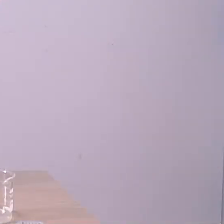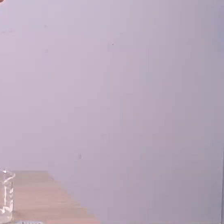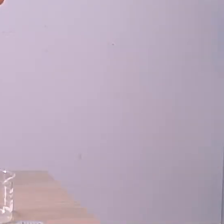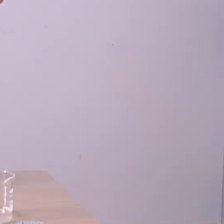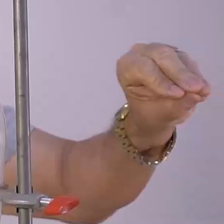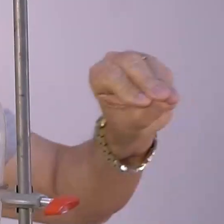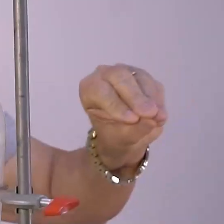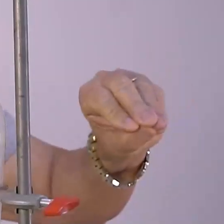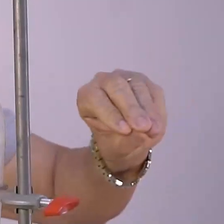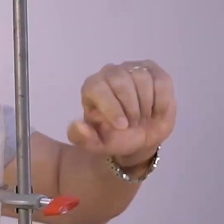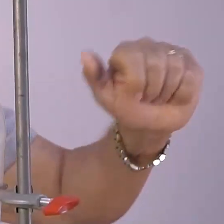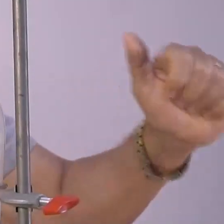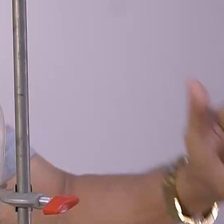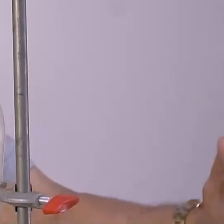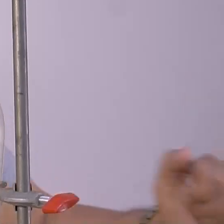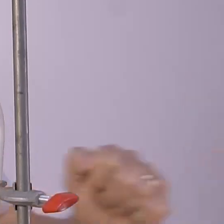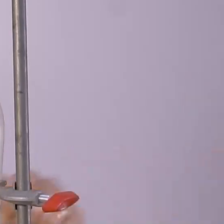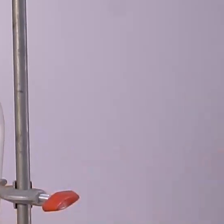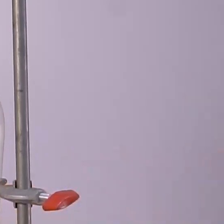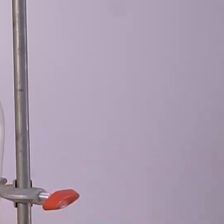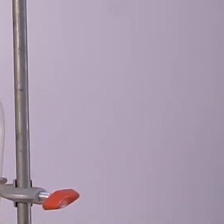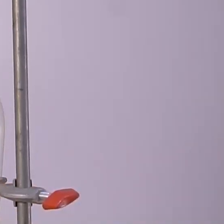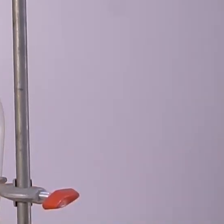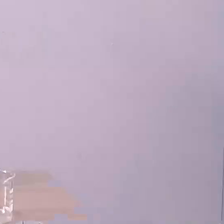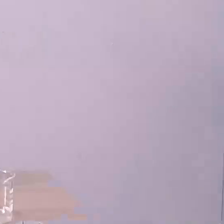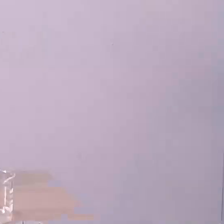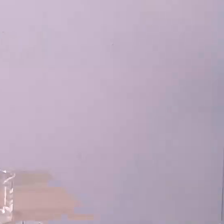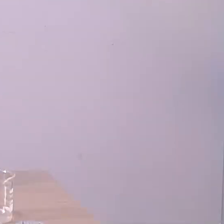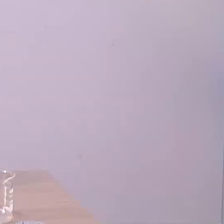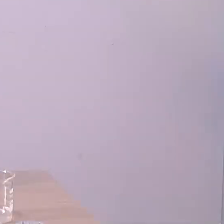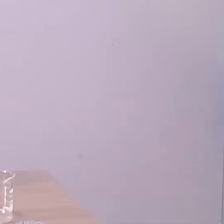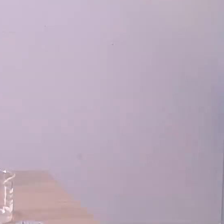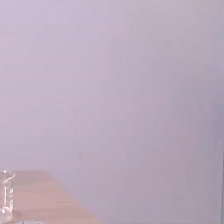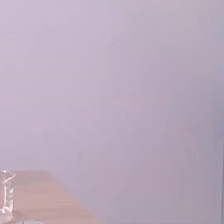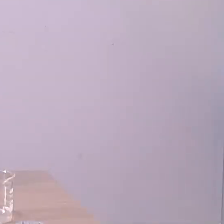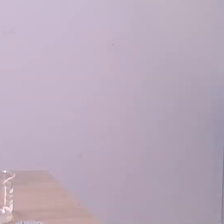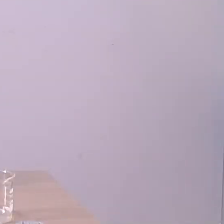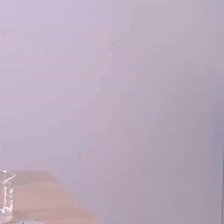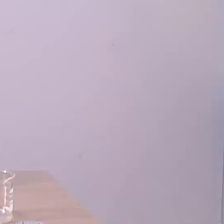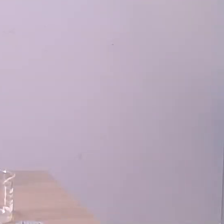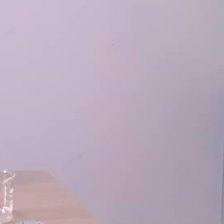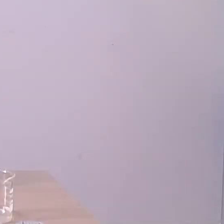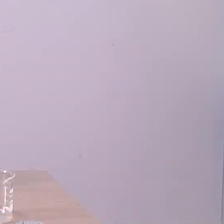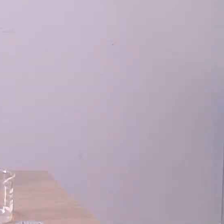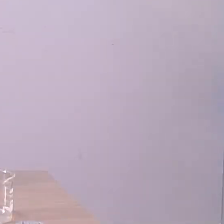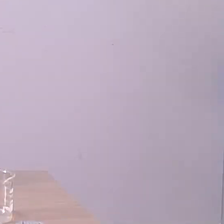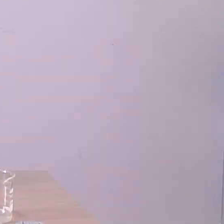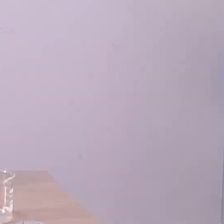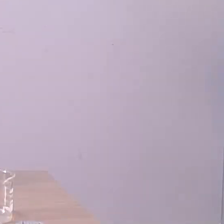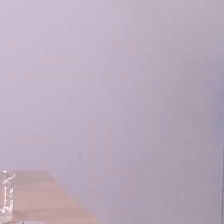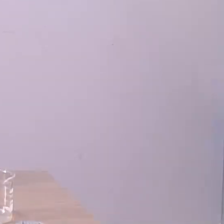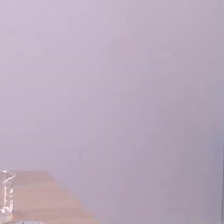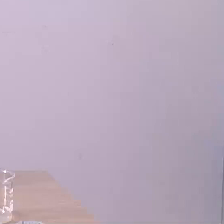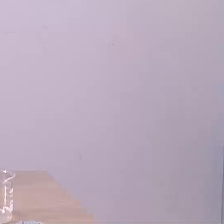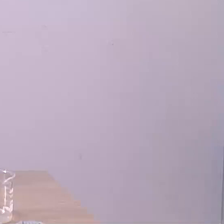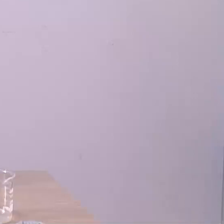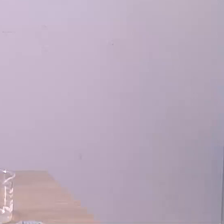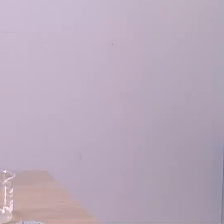filtração da areia na mistura com a água, ok? Esperamos que vocês tenham entendido o experimento